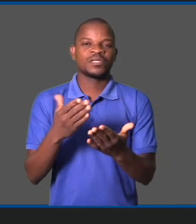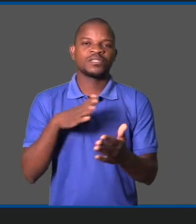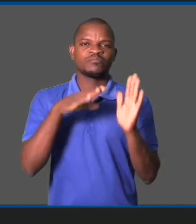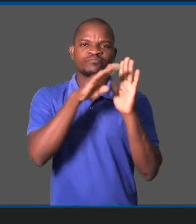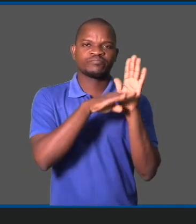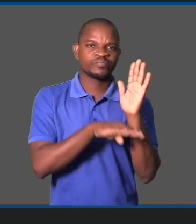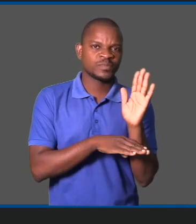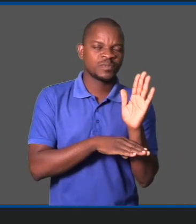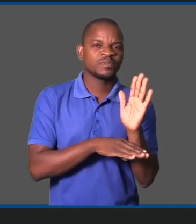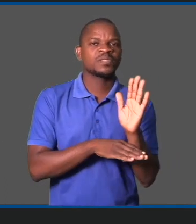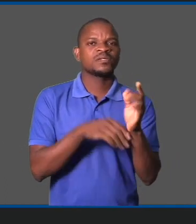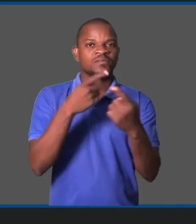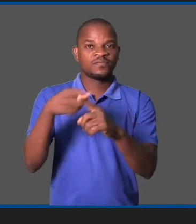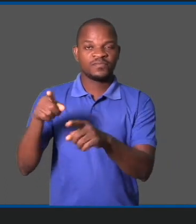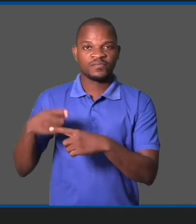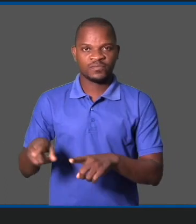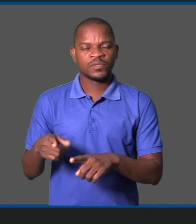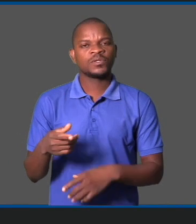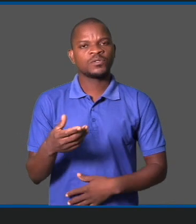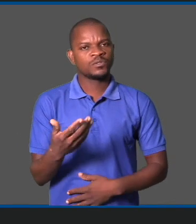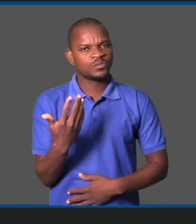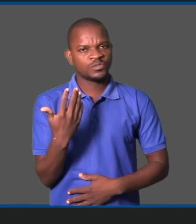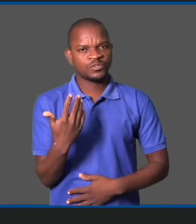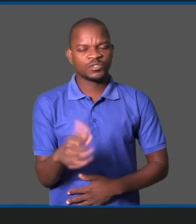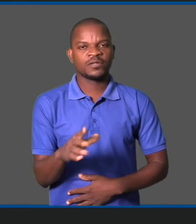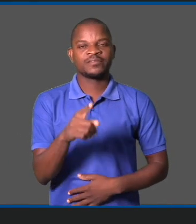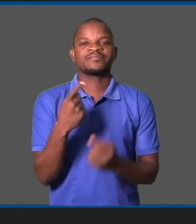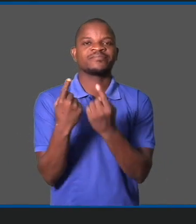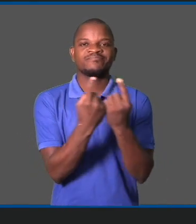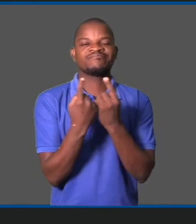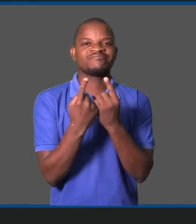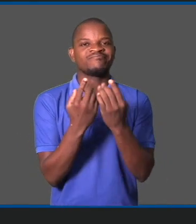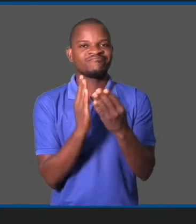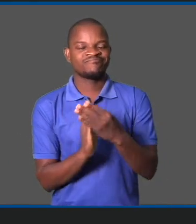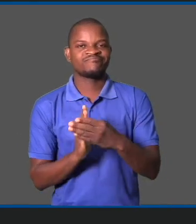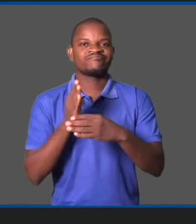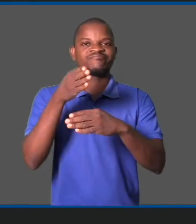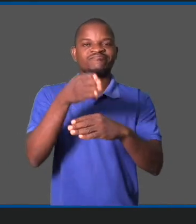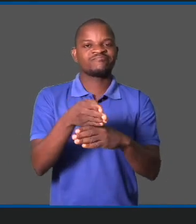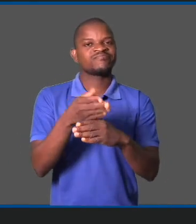os implementadores dos programas, já essa situação está